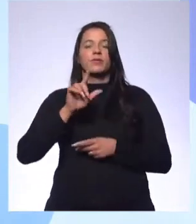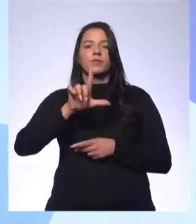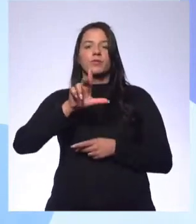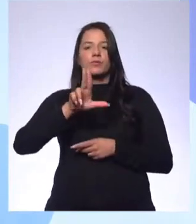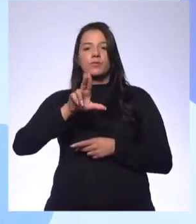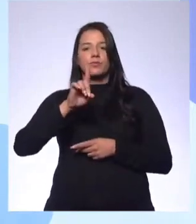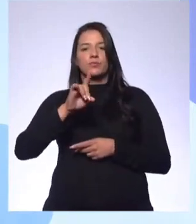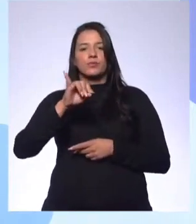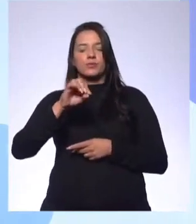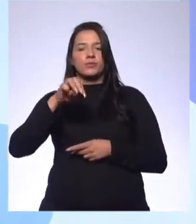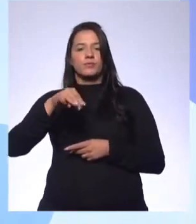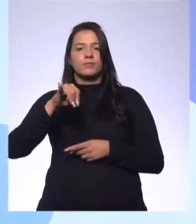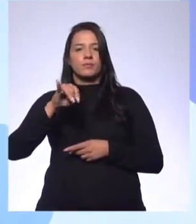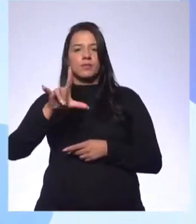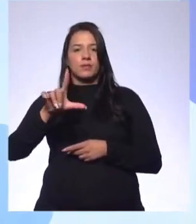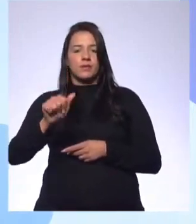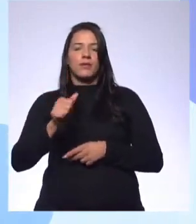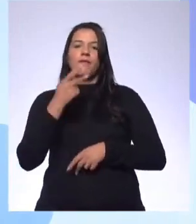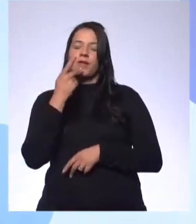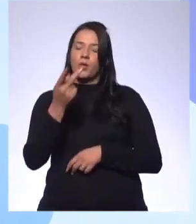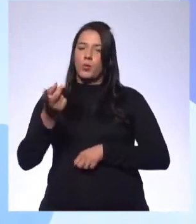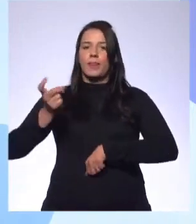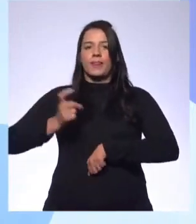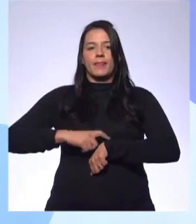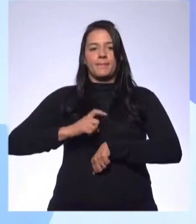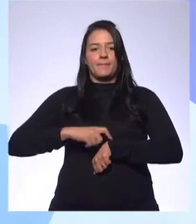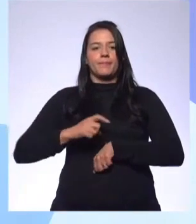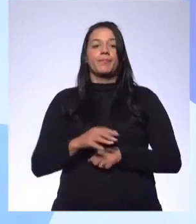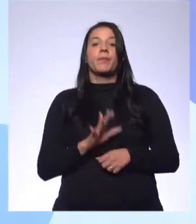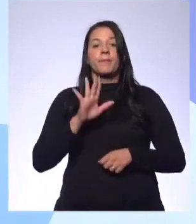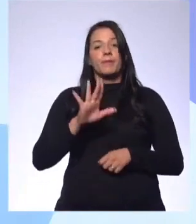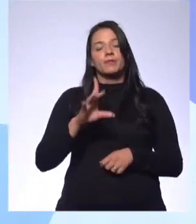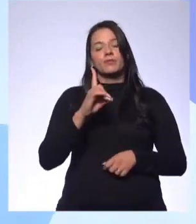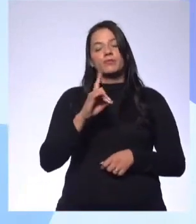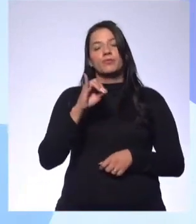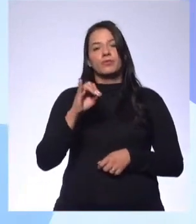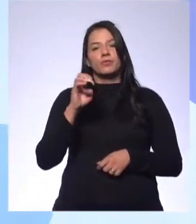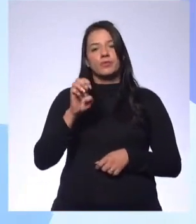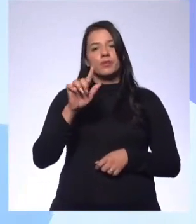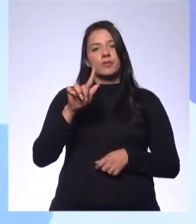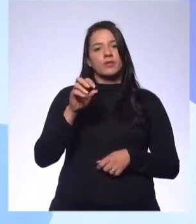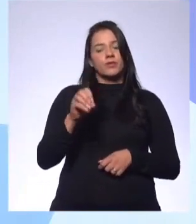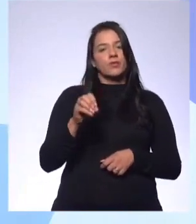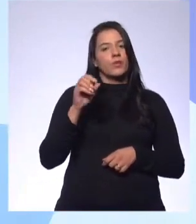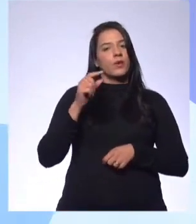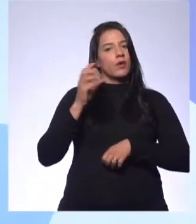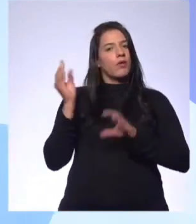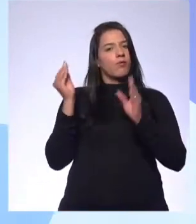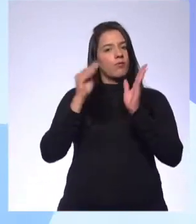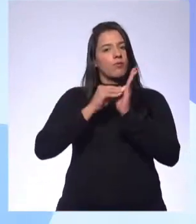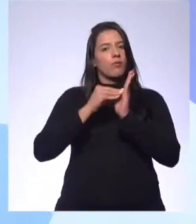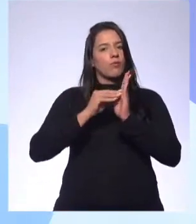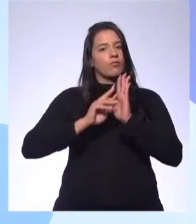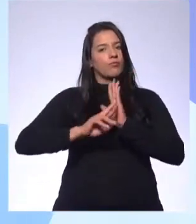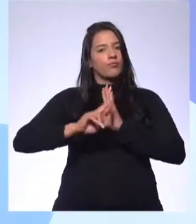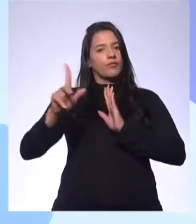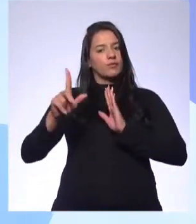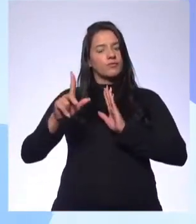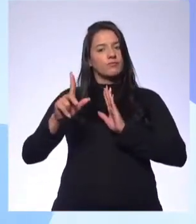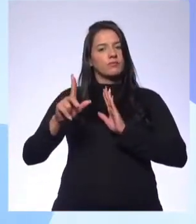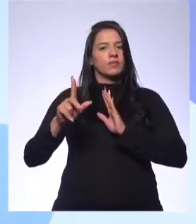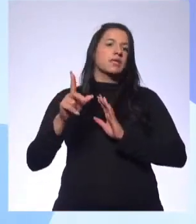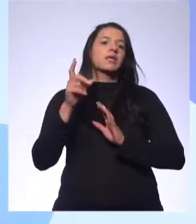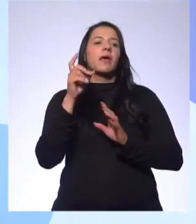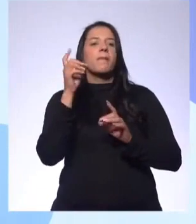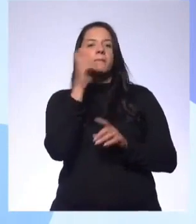respondeu tempo. Mas o Diego, ele colocou uma coisa diferente. Ele colocou o faz de